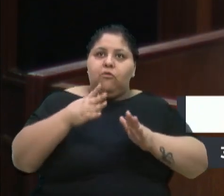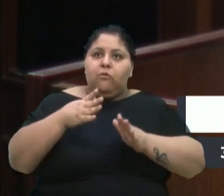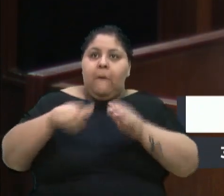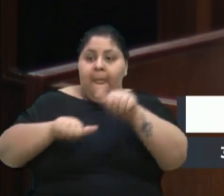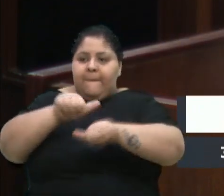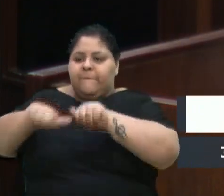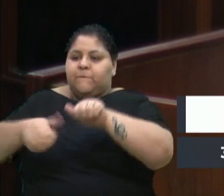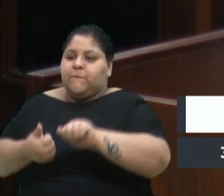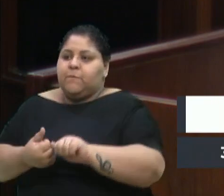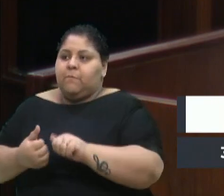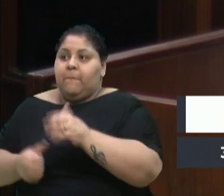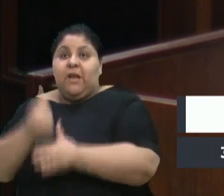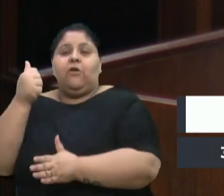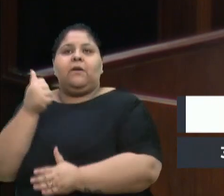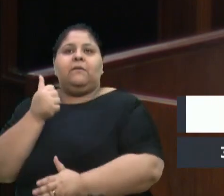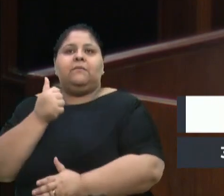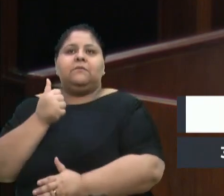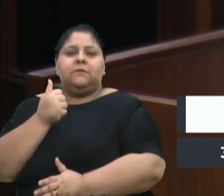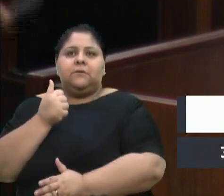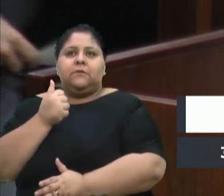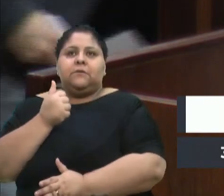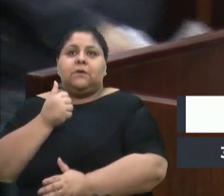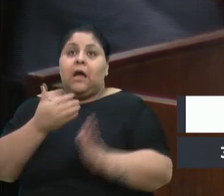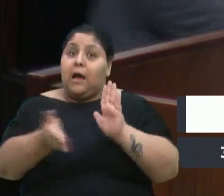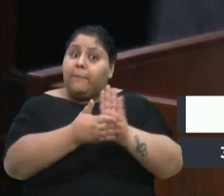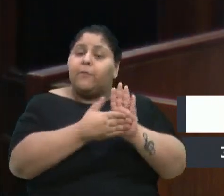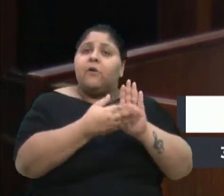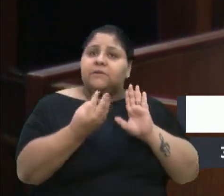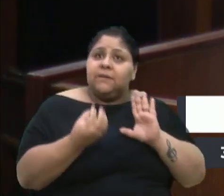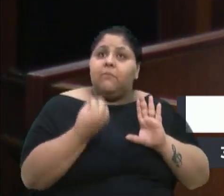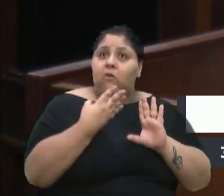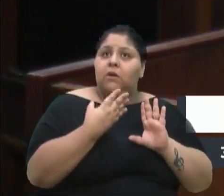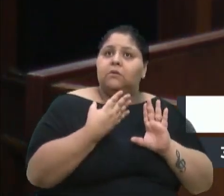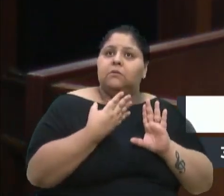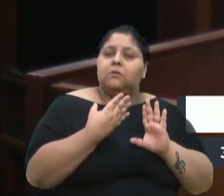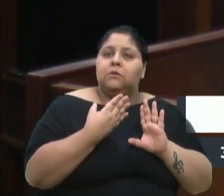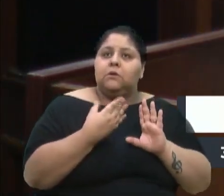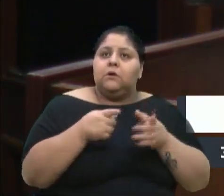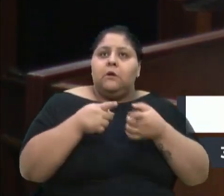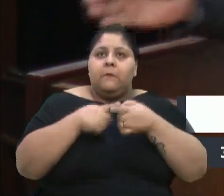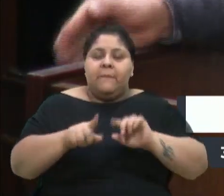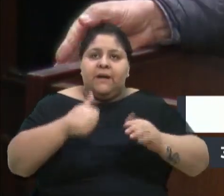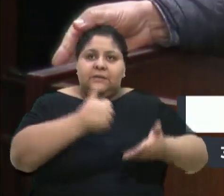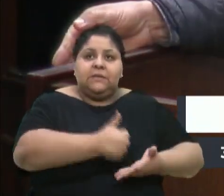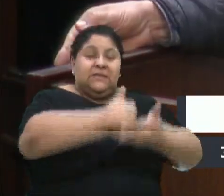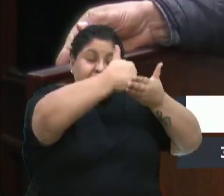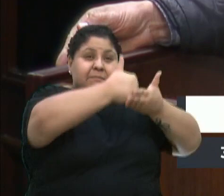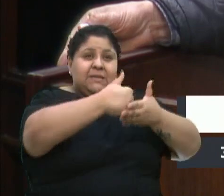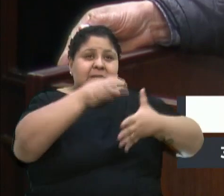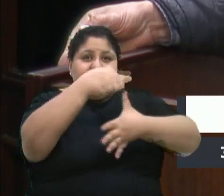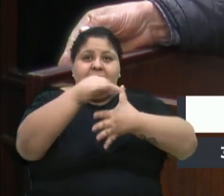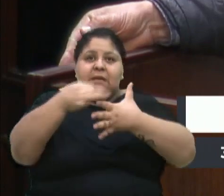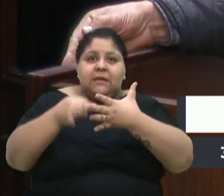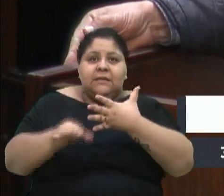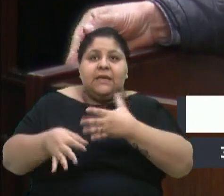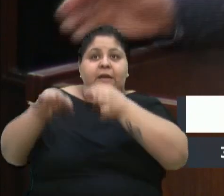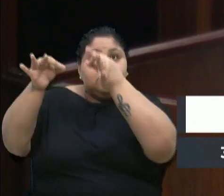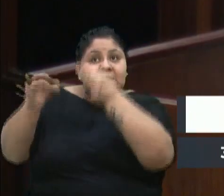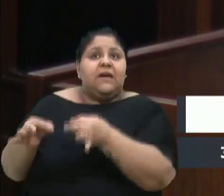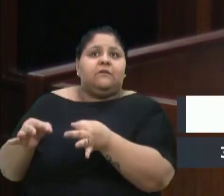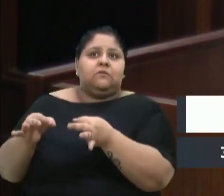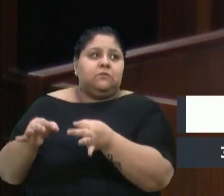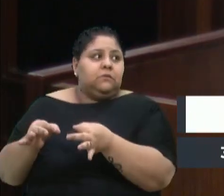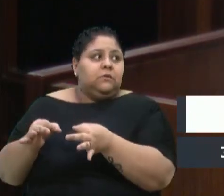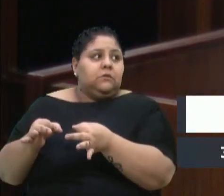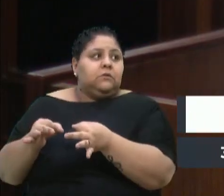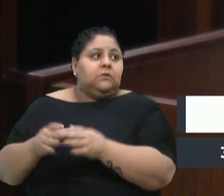A proponência ela é boa, desde que embasada em critérios justos. Hoje,